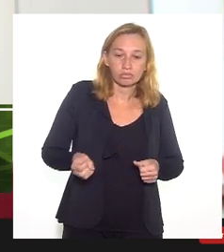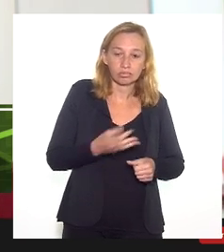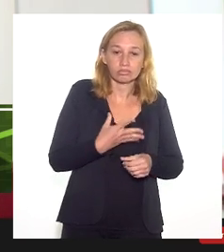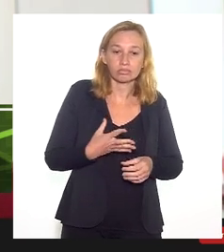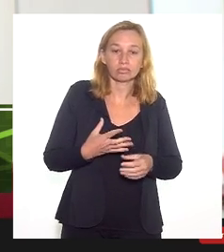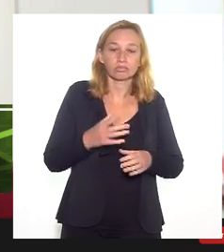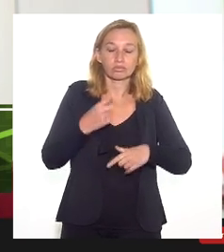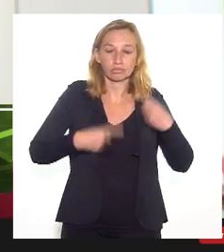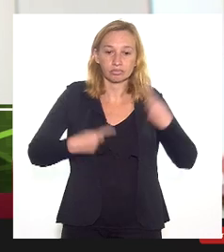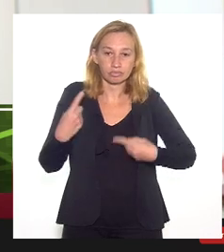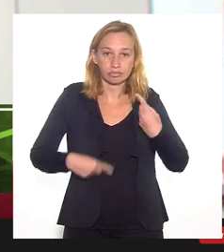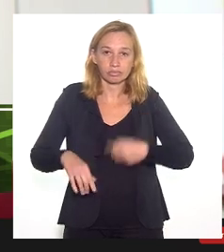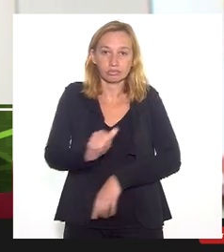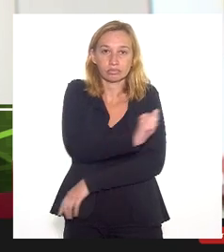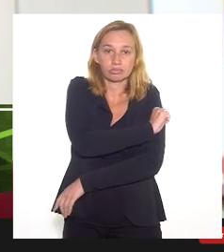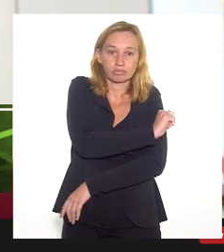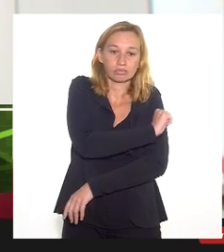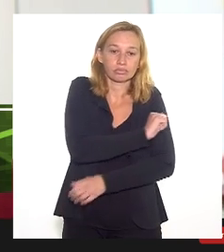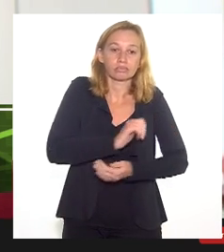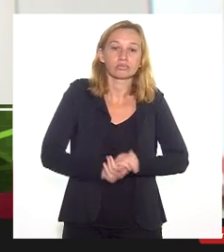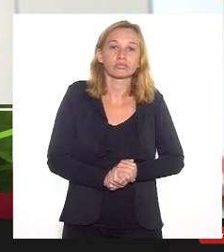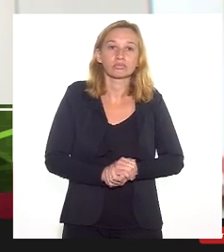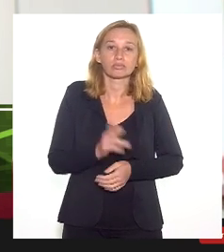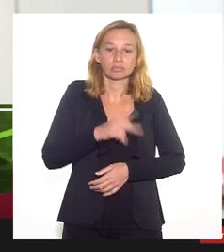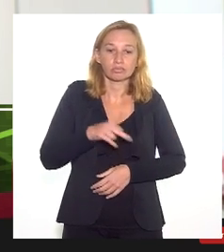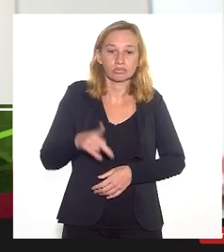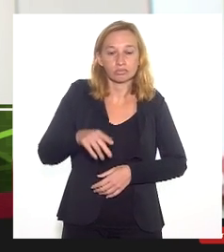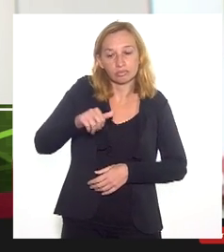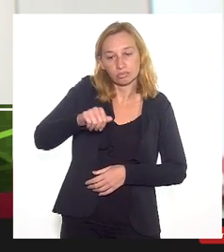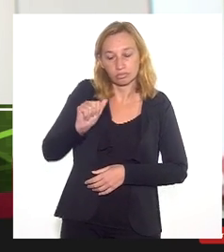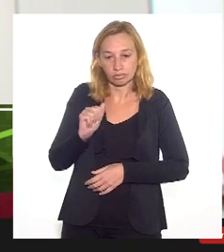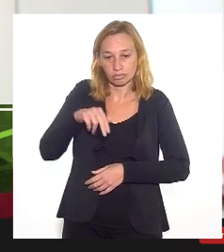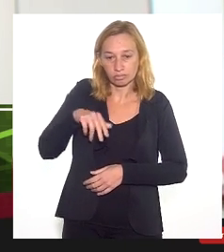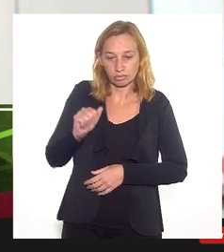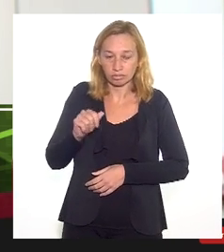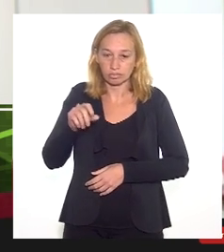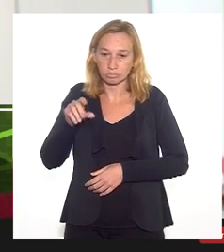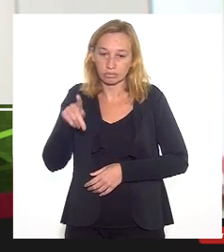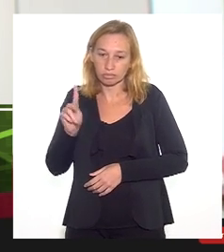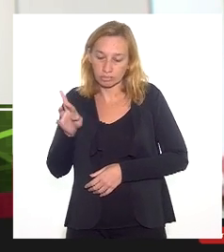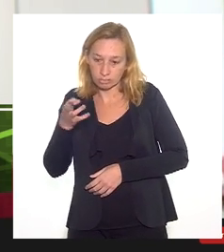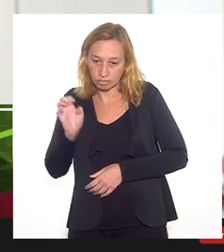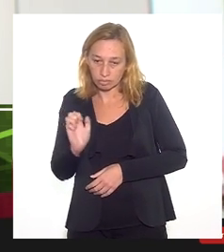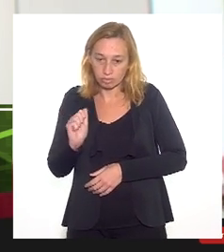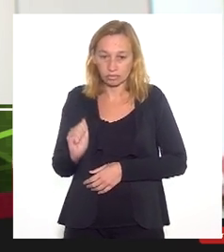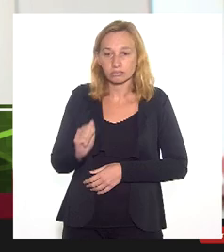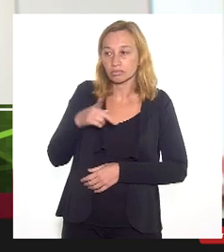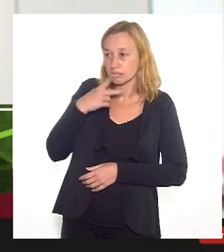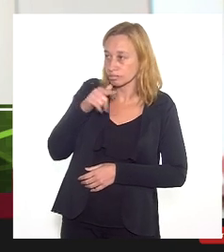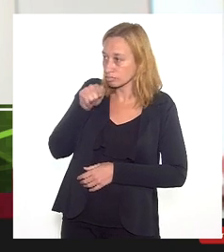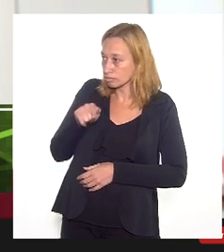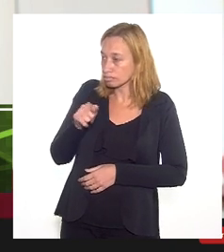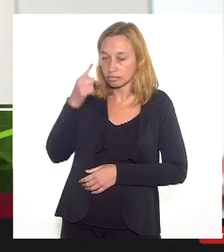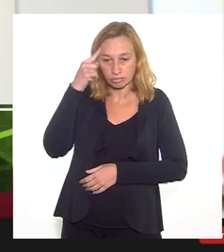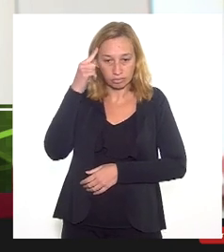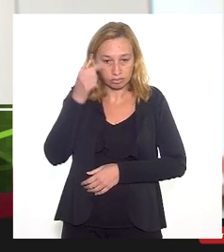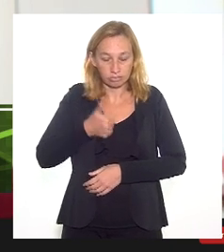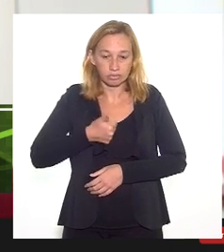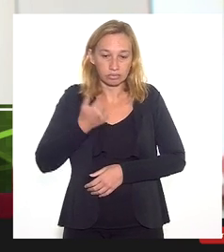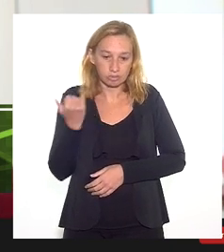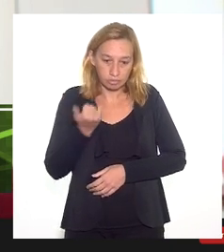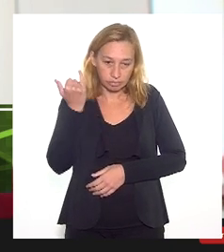estudantil que a professora Ana Karina ela trouxe aqui para a gente uma reflexão importante